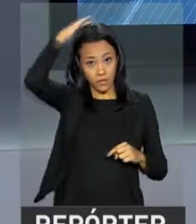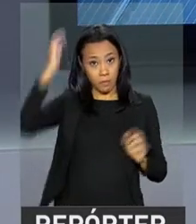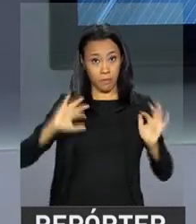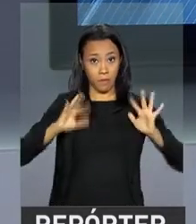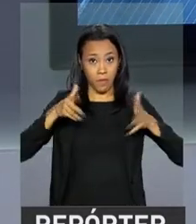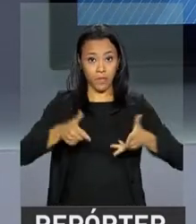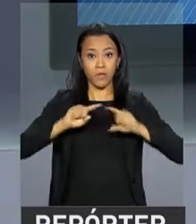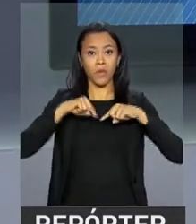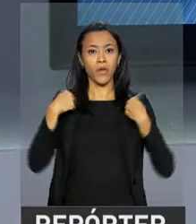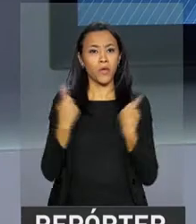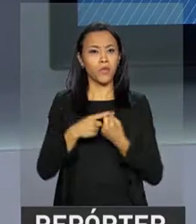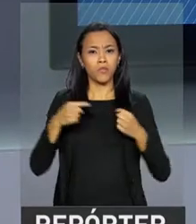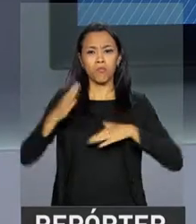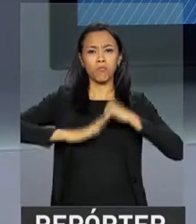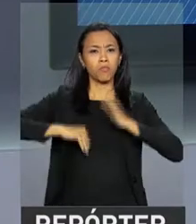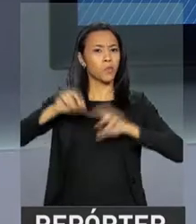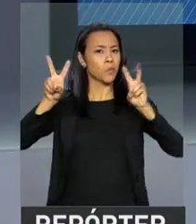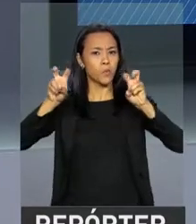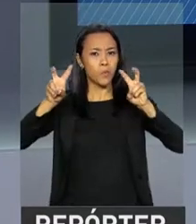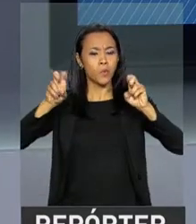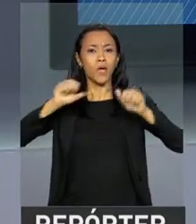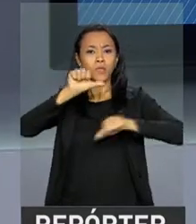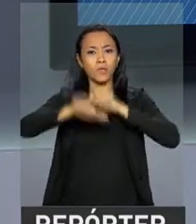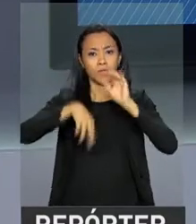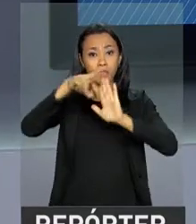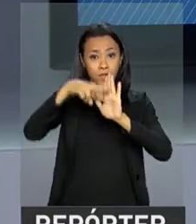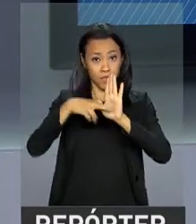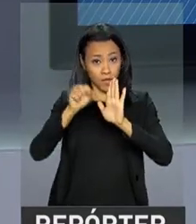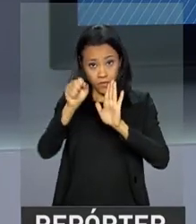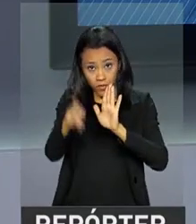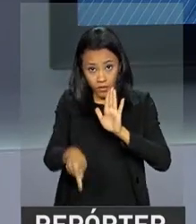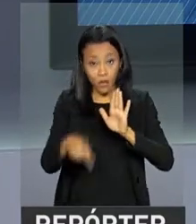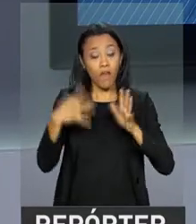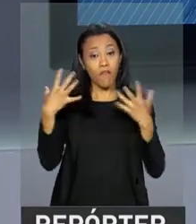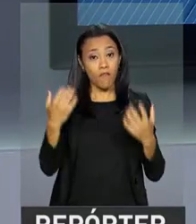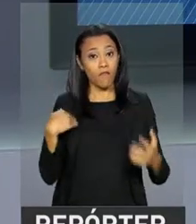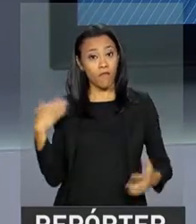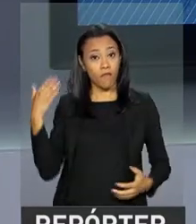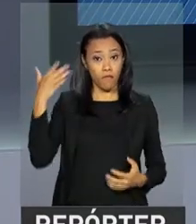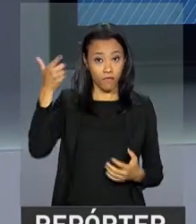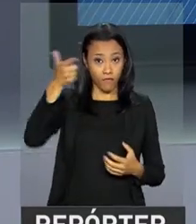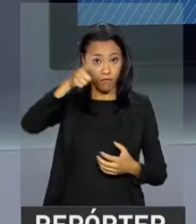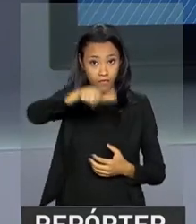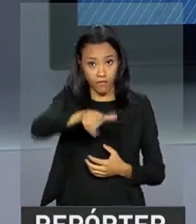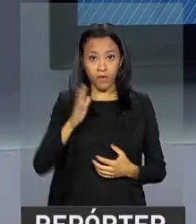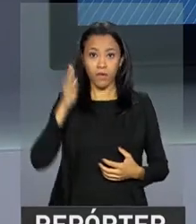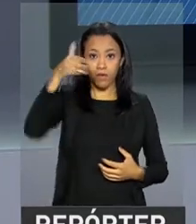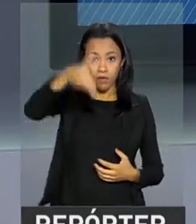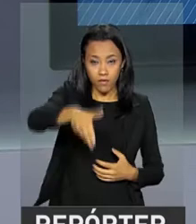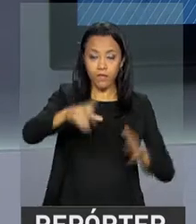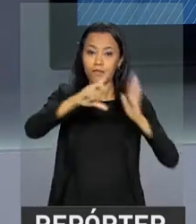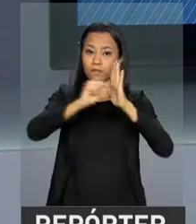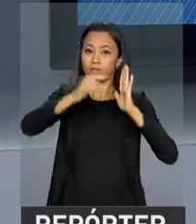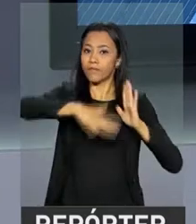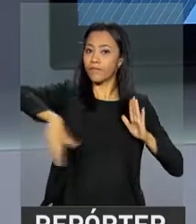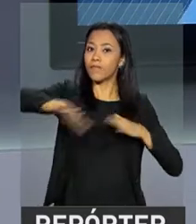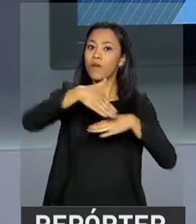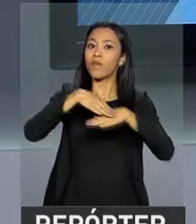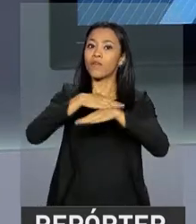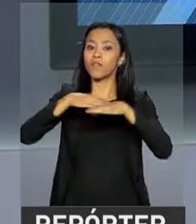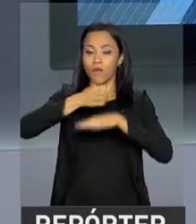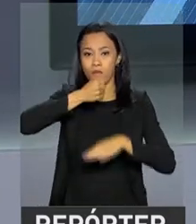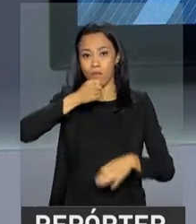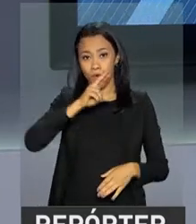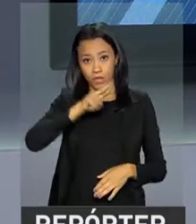para discutir a reforma da previdência social e nós voltamos ao palácio do planalto para conversar ao vivo com repórter ney pereira que tem as informações